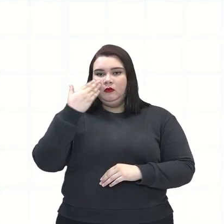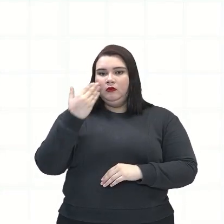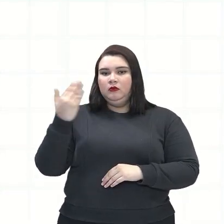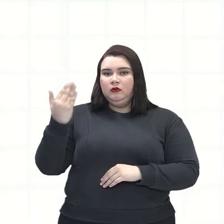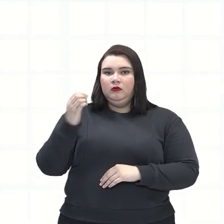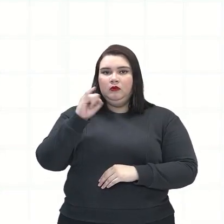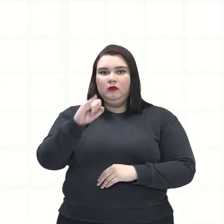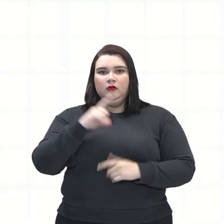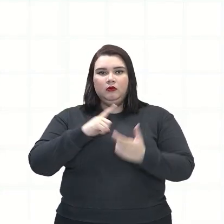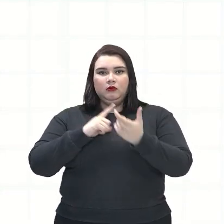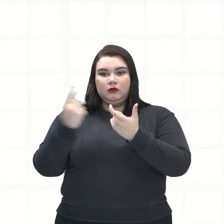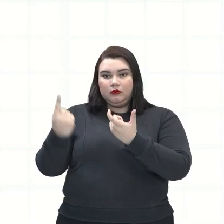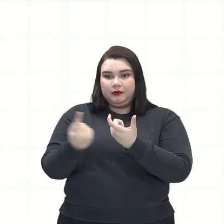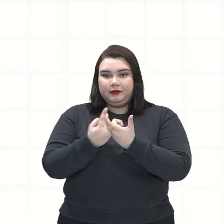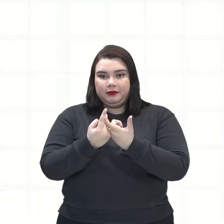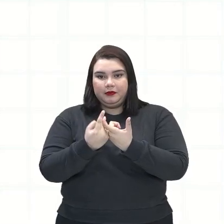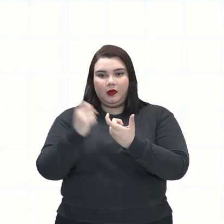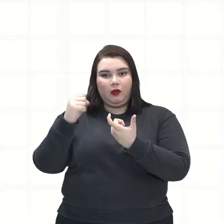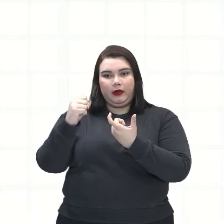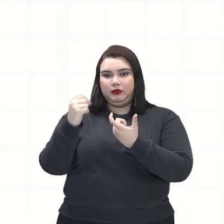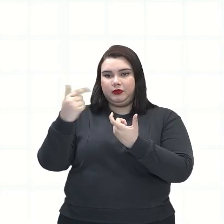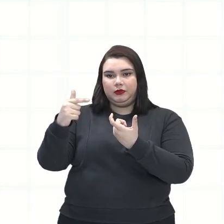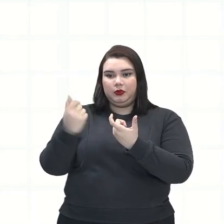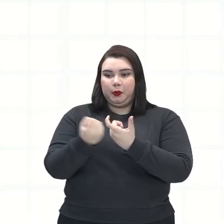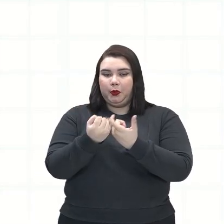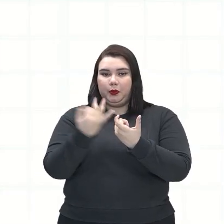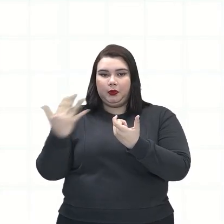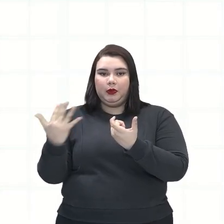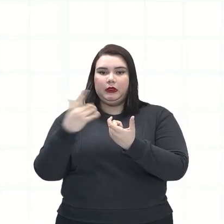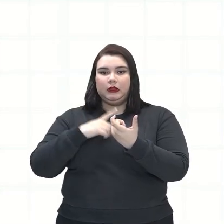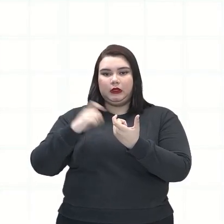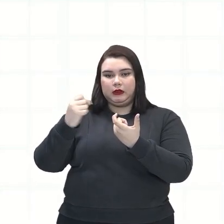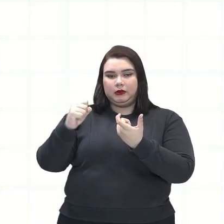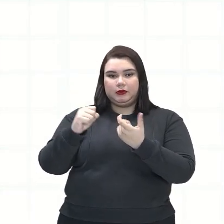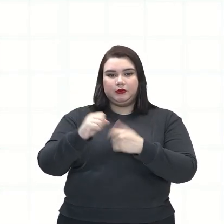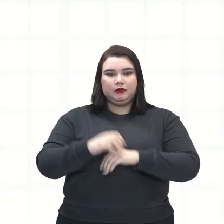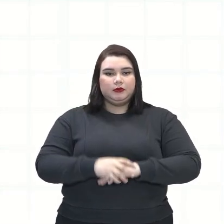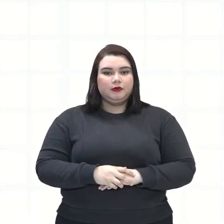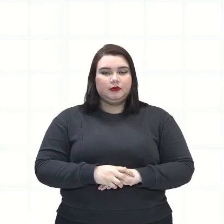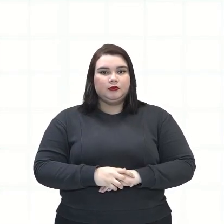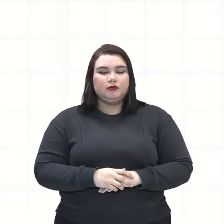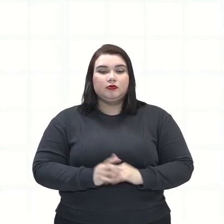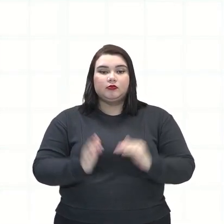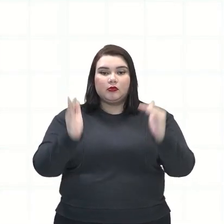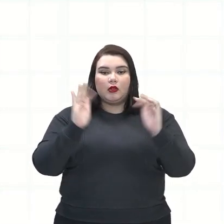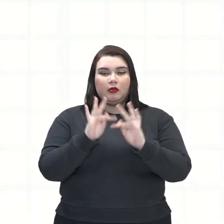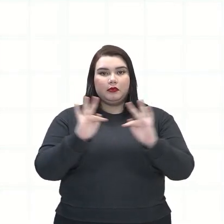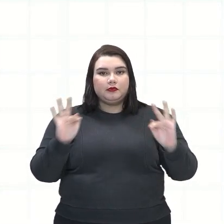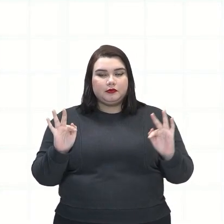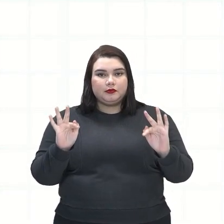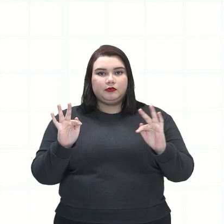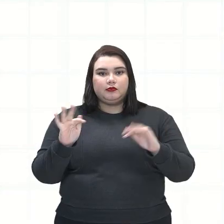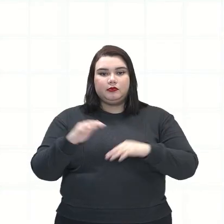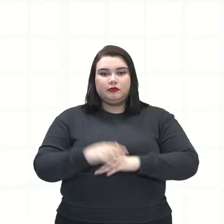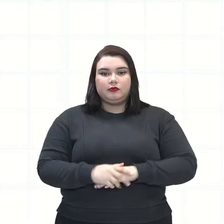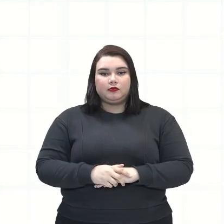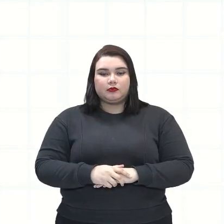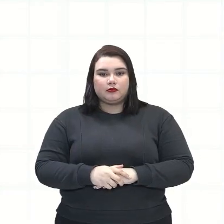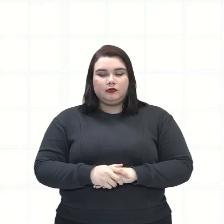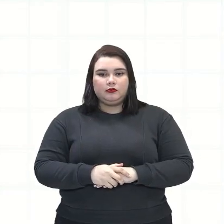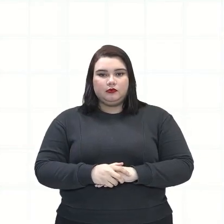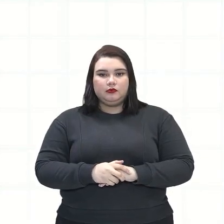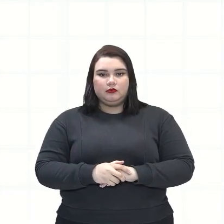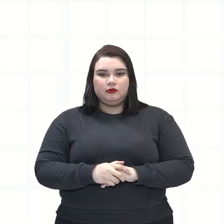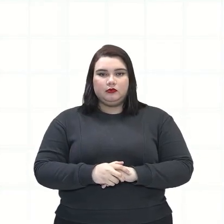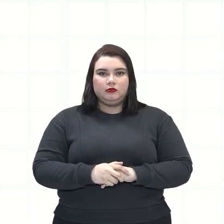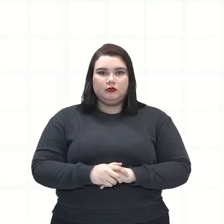o Szinho, ok? E aí o Solomon disse, cool, legal. Do you have any notebooks? Do